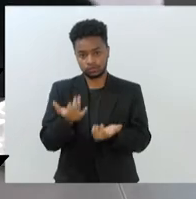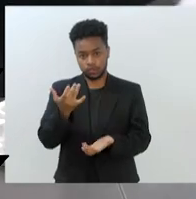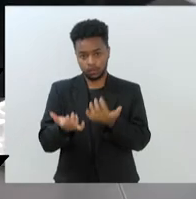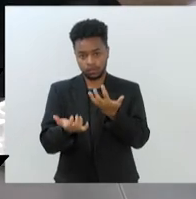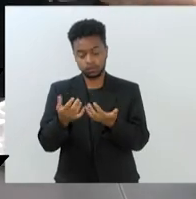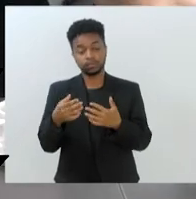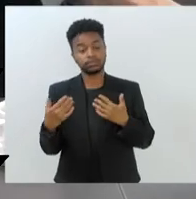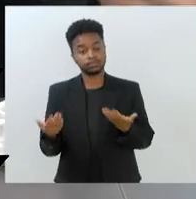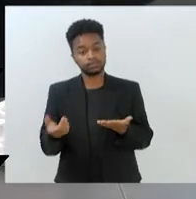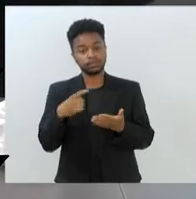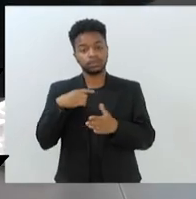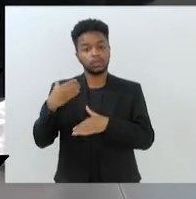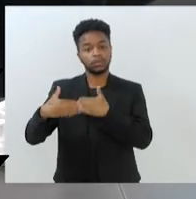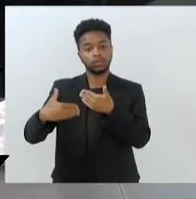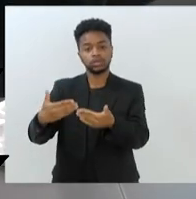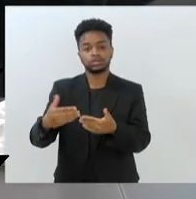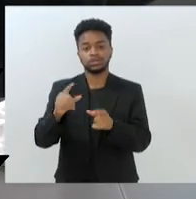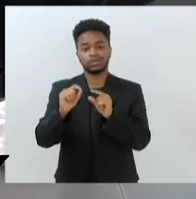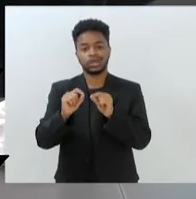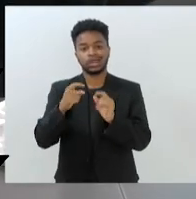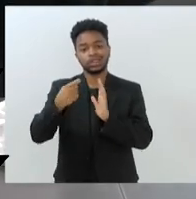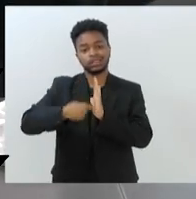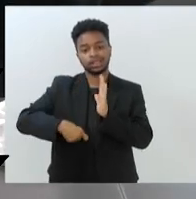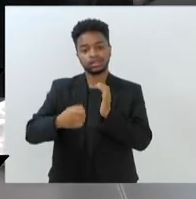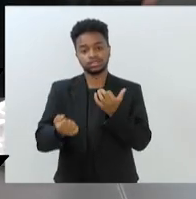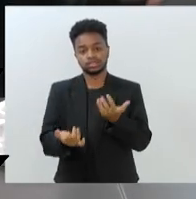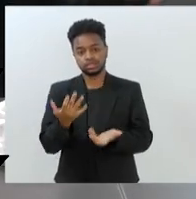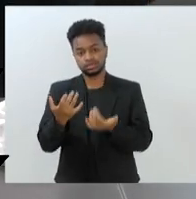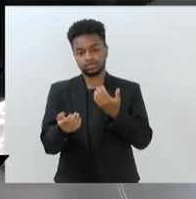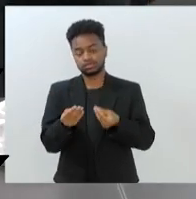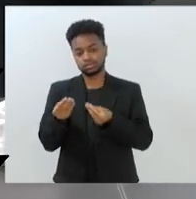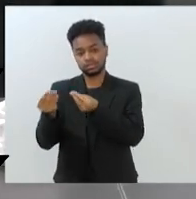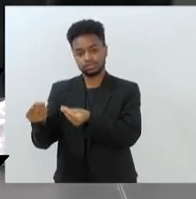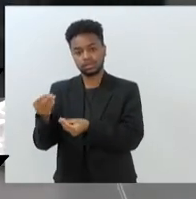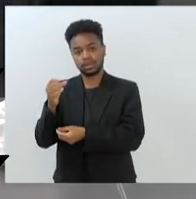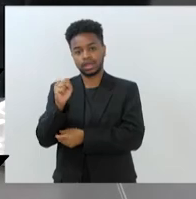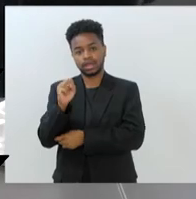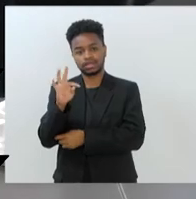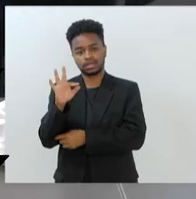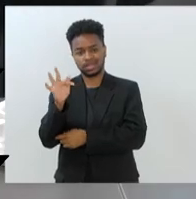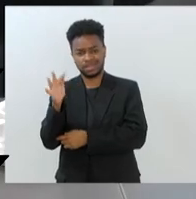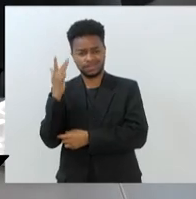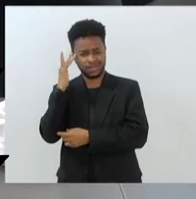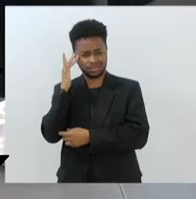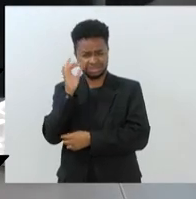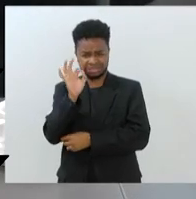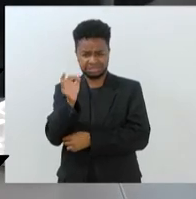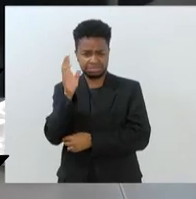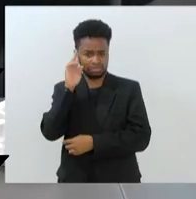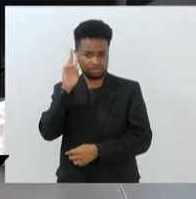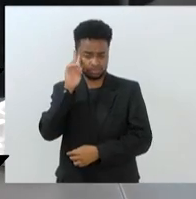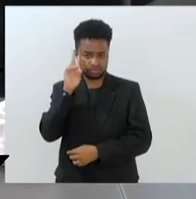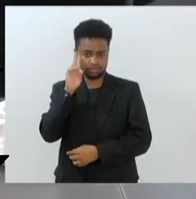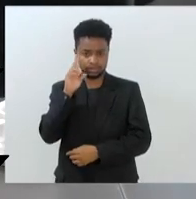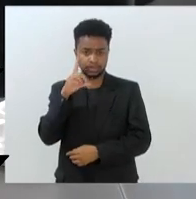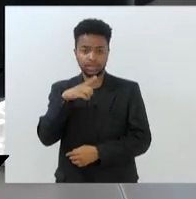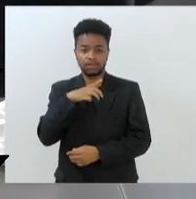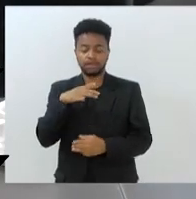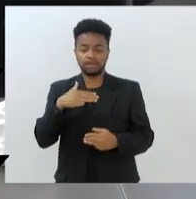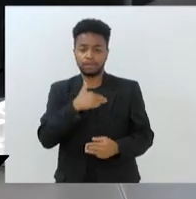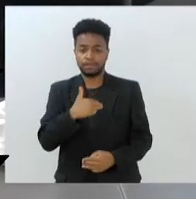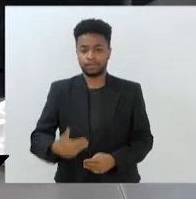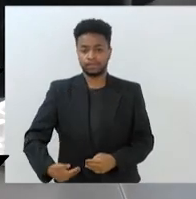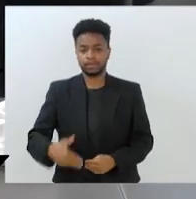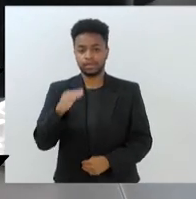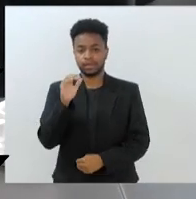dos processos de taxa de incêndio que foi ao Supremo, salvo o erro de memória, a ministra Carmen